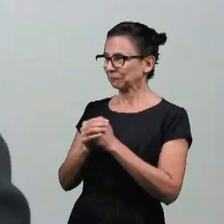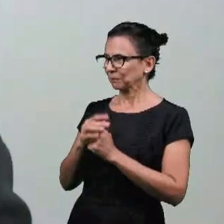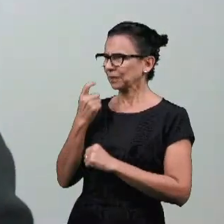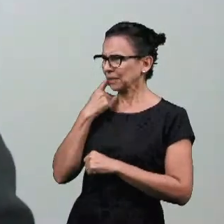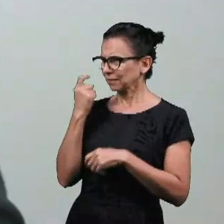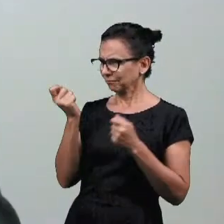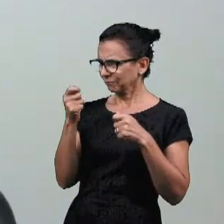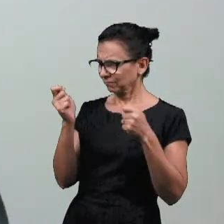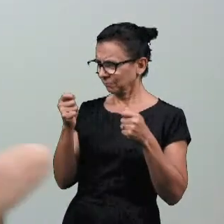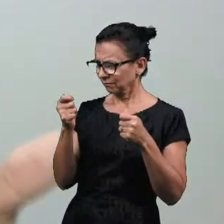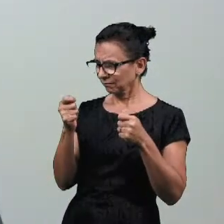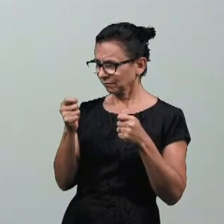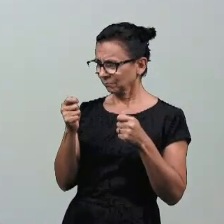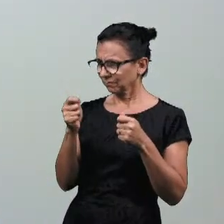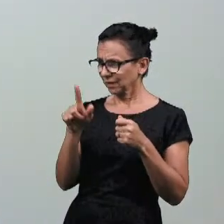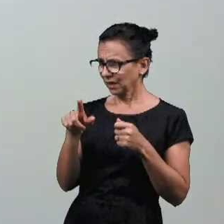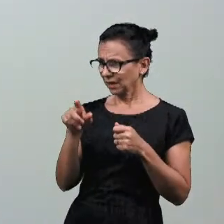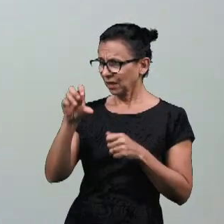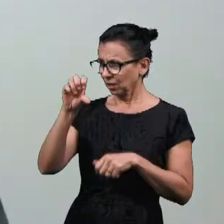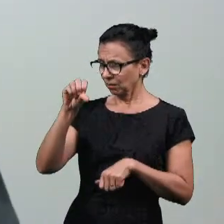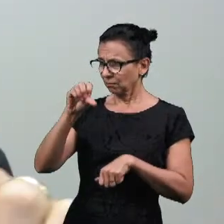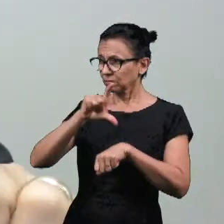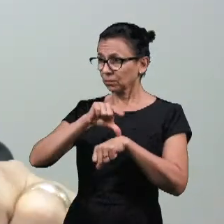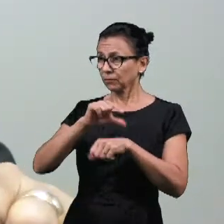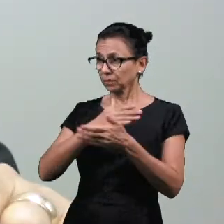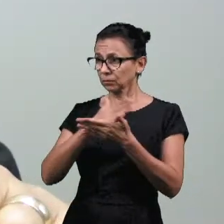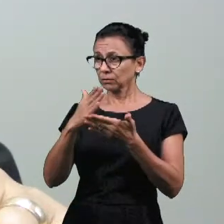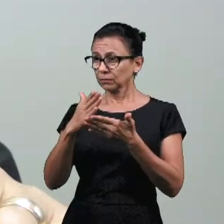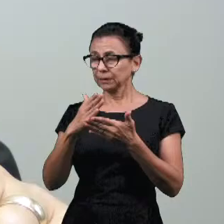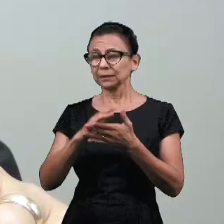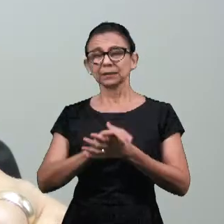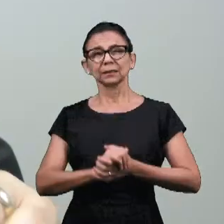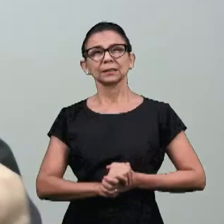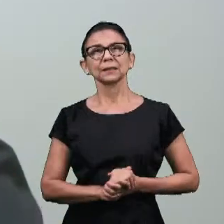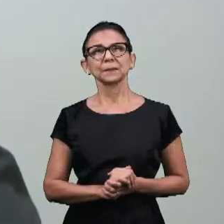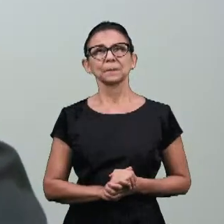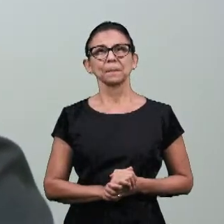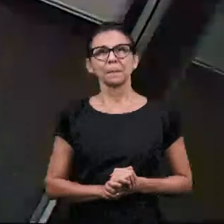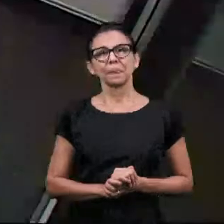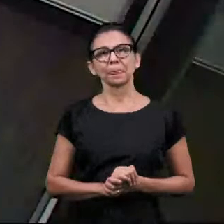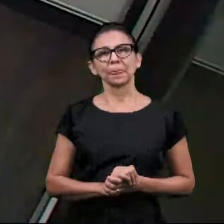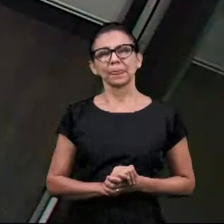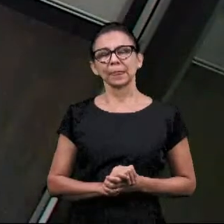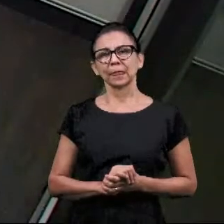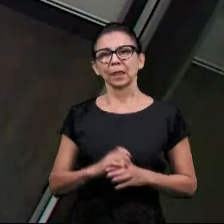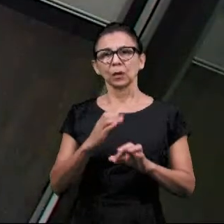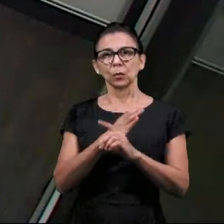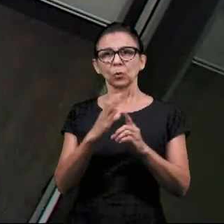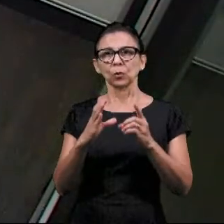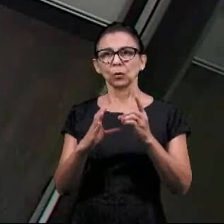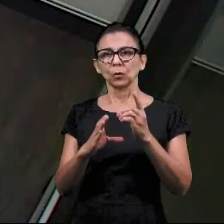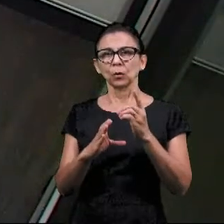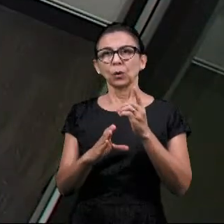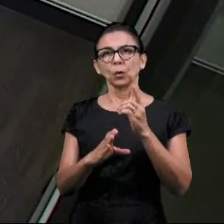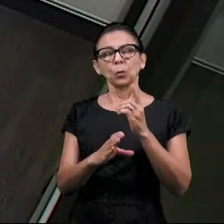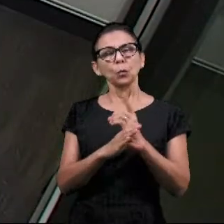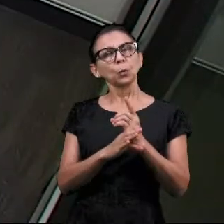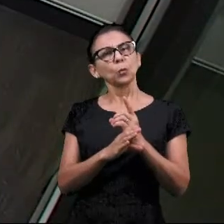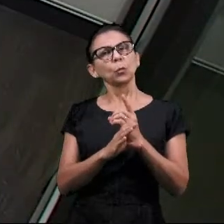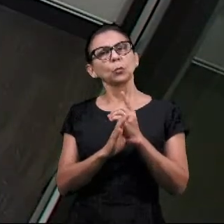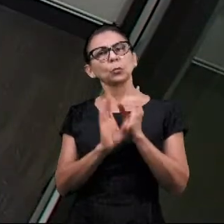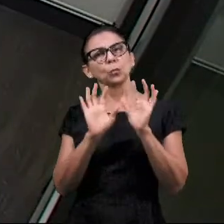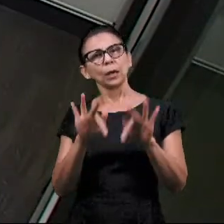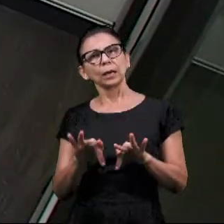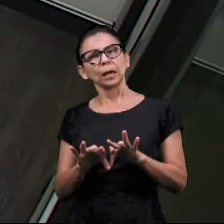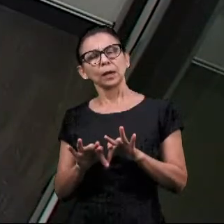começa 21 horas? 21 horas. Ou já está depois do culto? Parece que agora acaba o culto, já começa o programa. Não, acaba o culto na